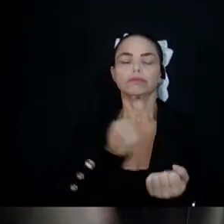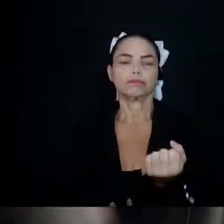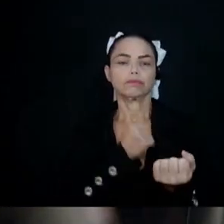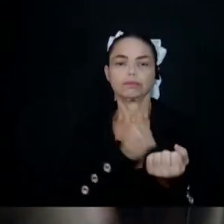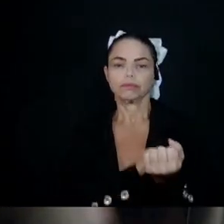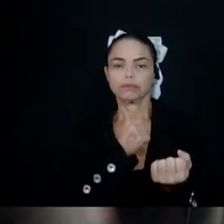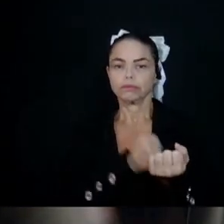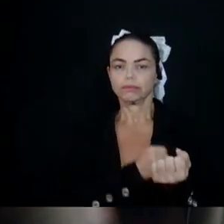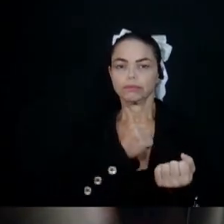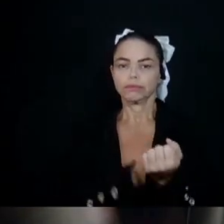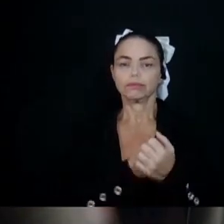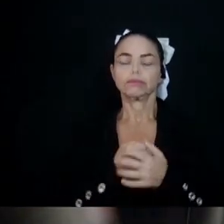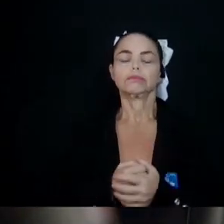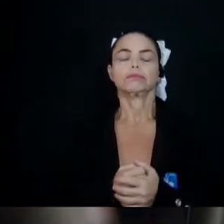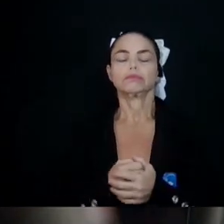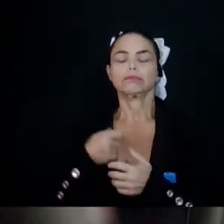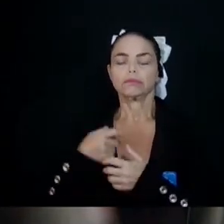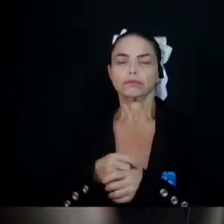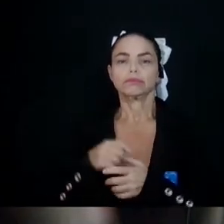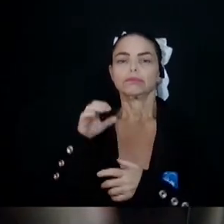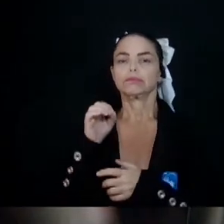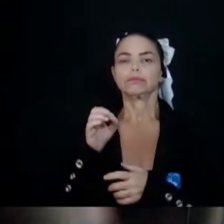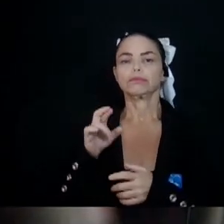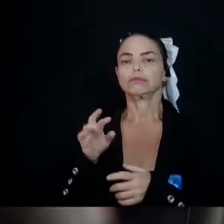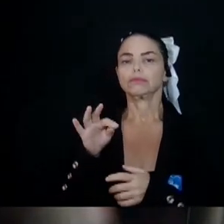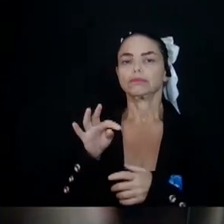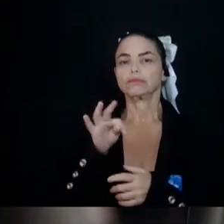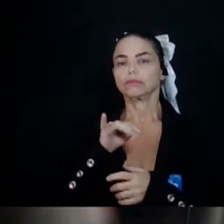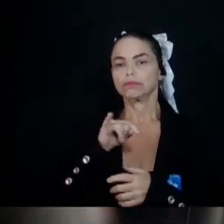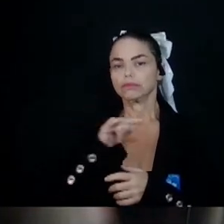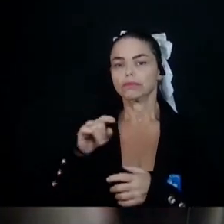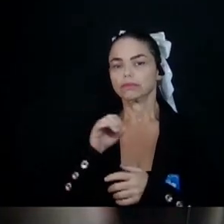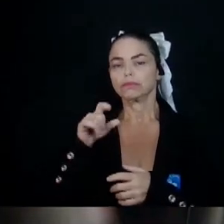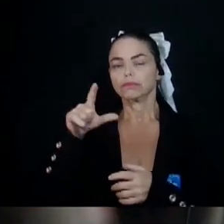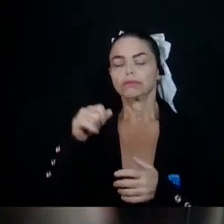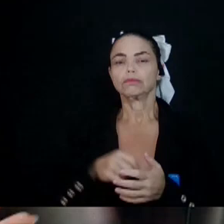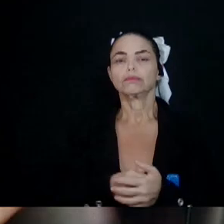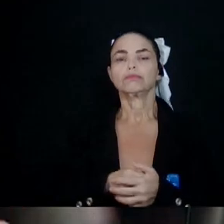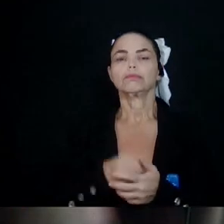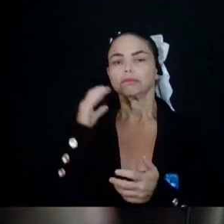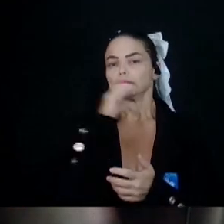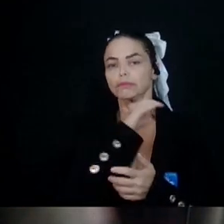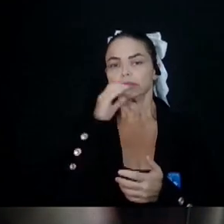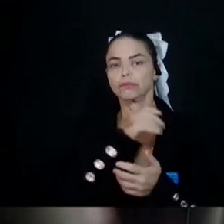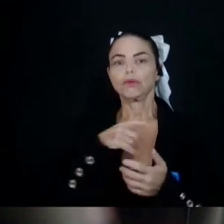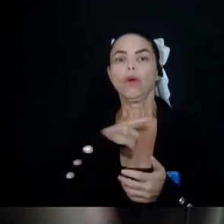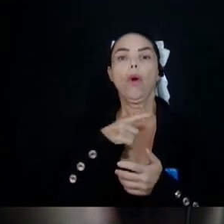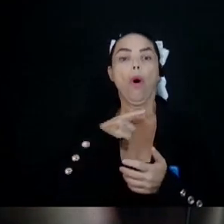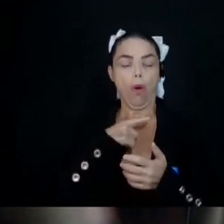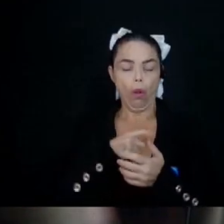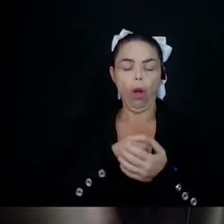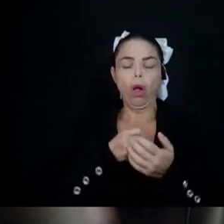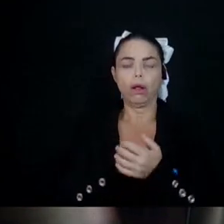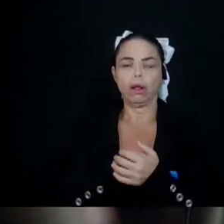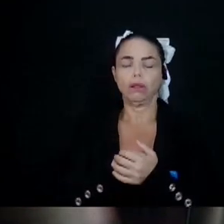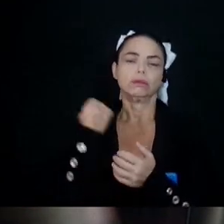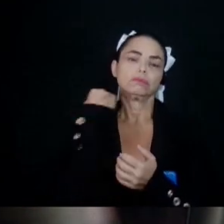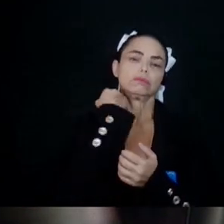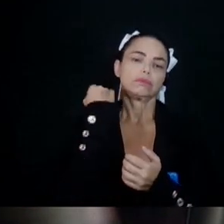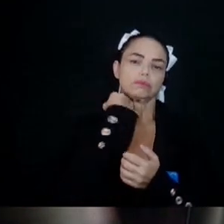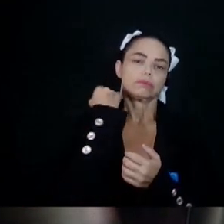que também colocam na questão do cortisol, né, tudo muito rápido, né, como se a criança estivesse em estresse. E isso vai